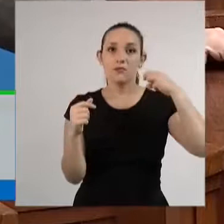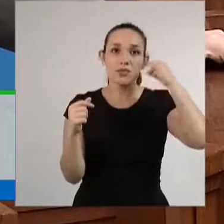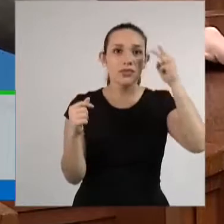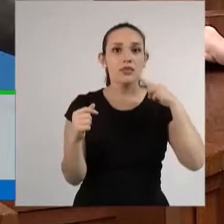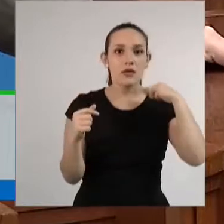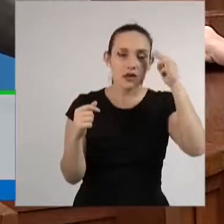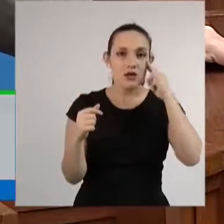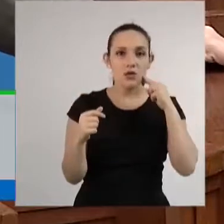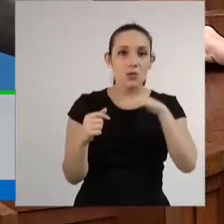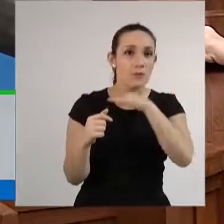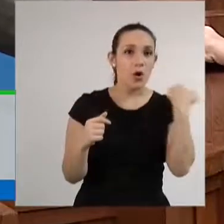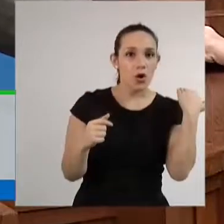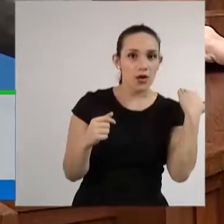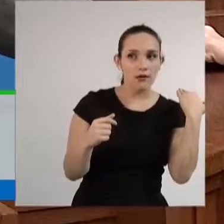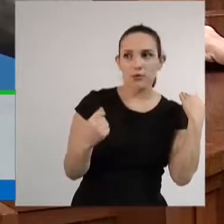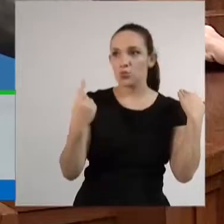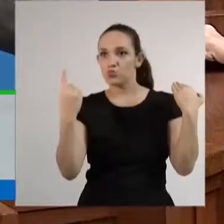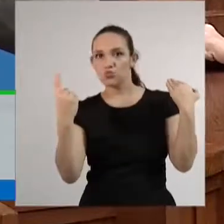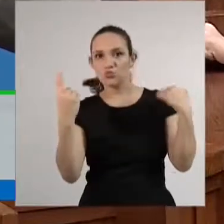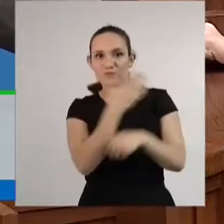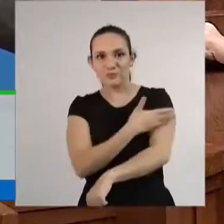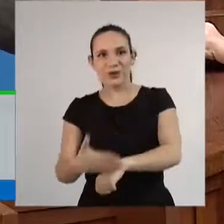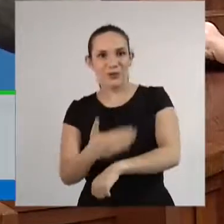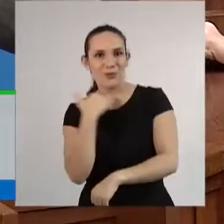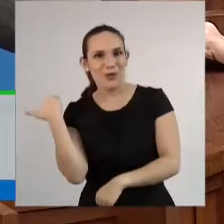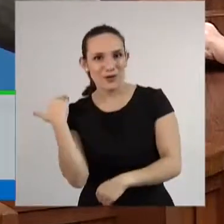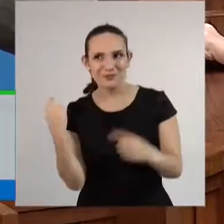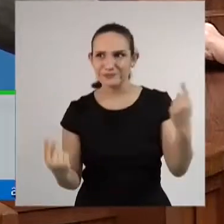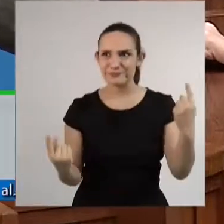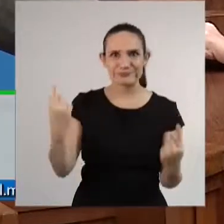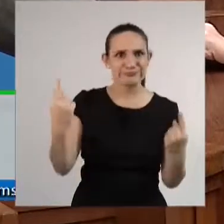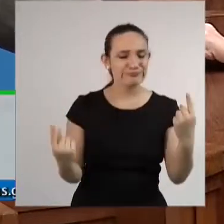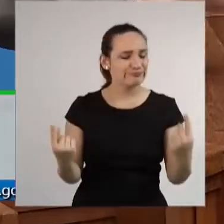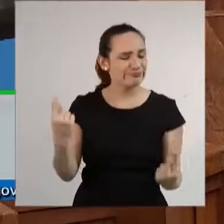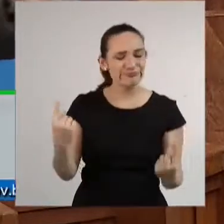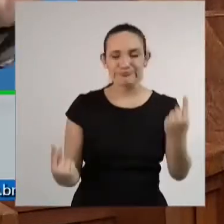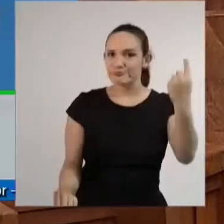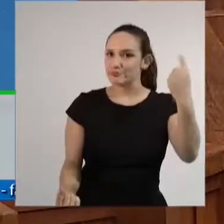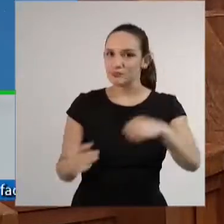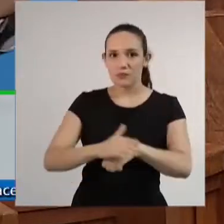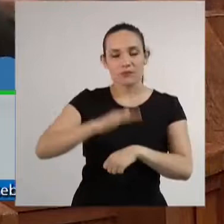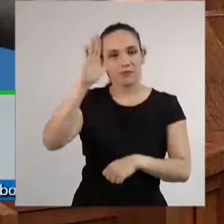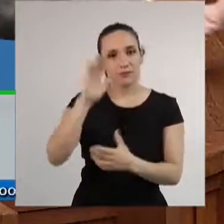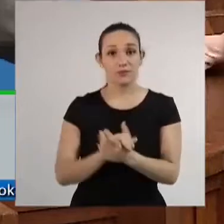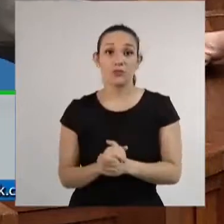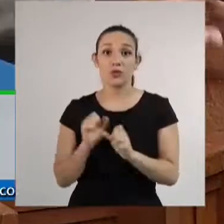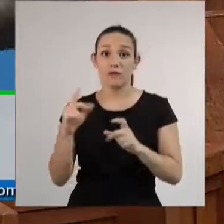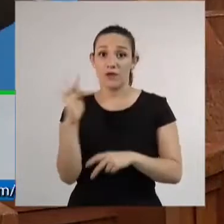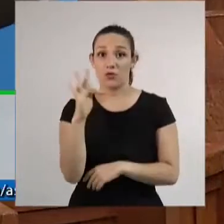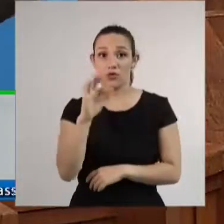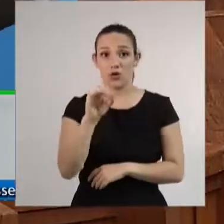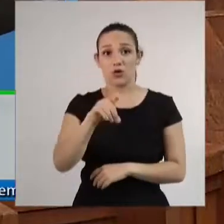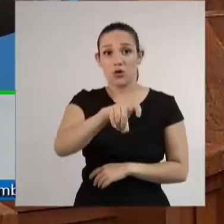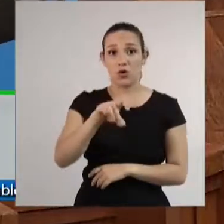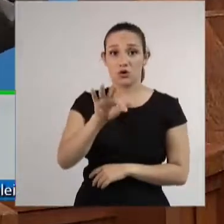E outro aspecto, o estudo da Oxfam em 2017 constata que, em média,